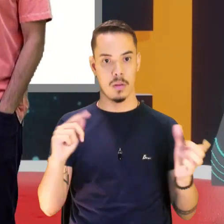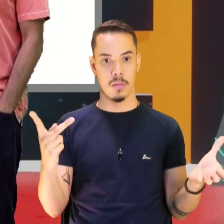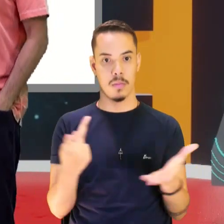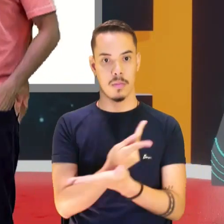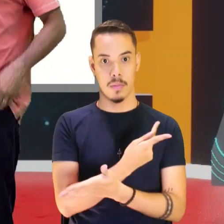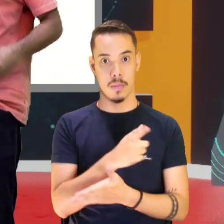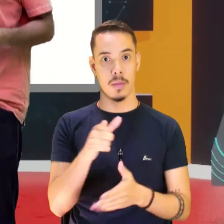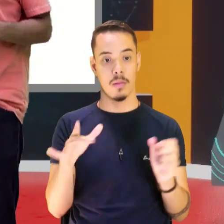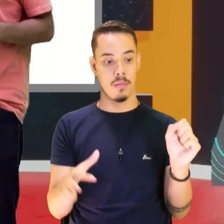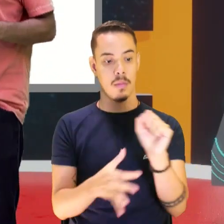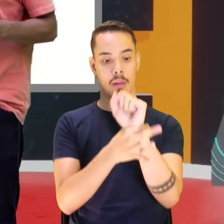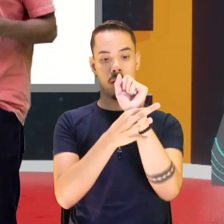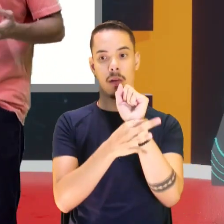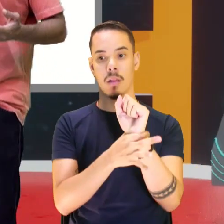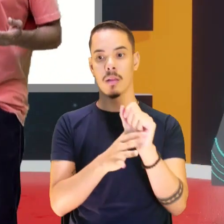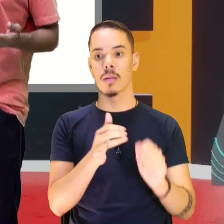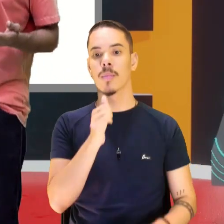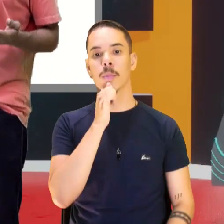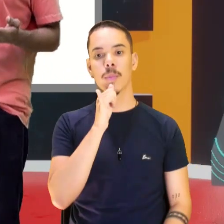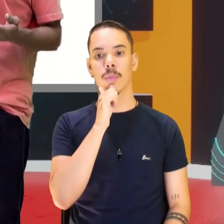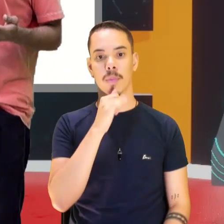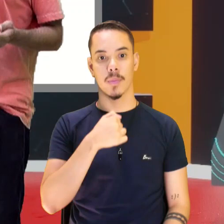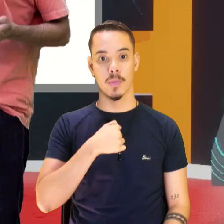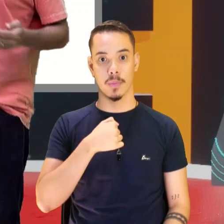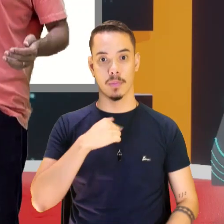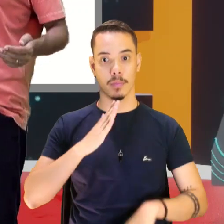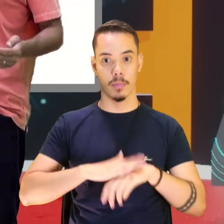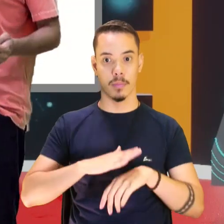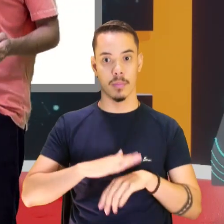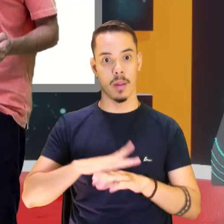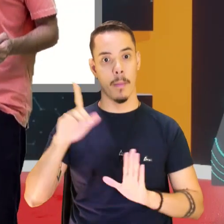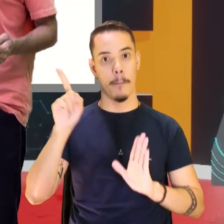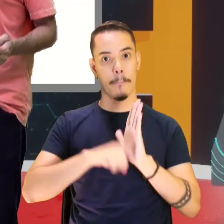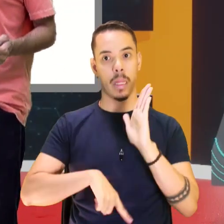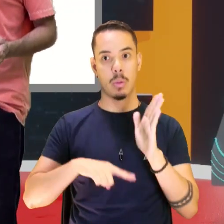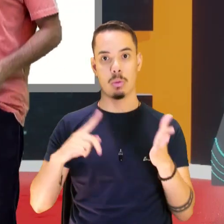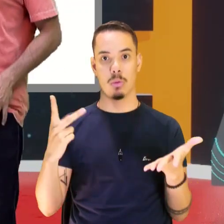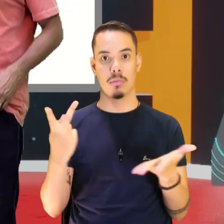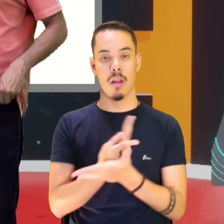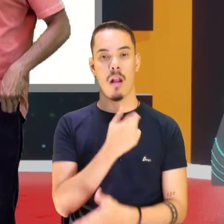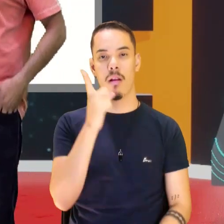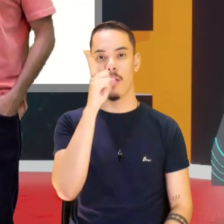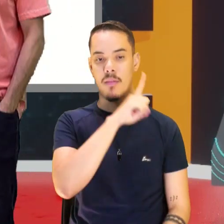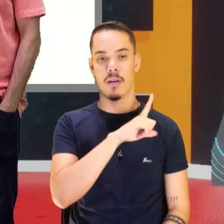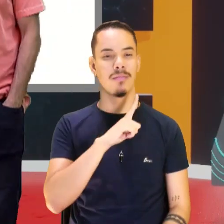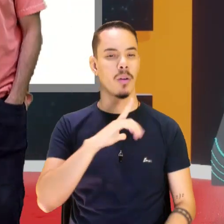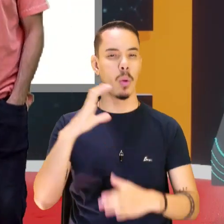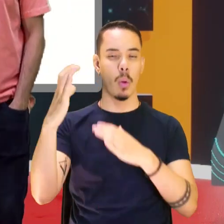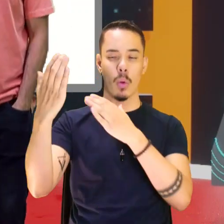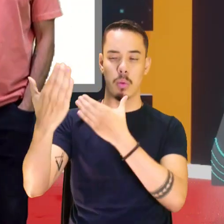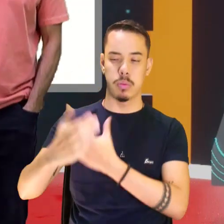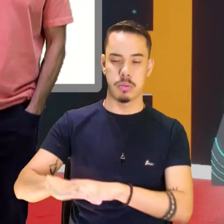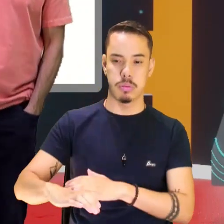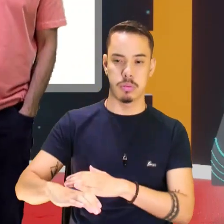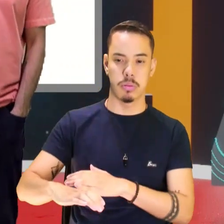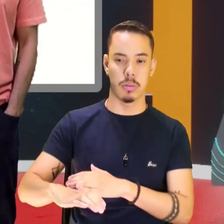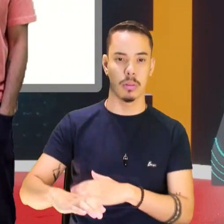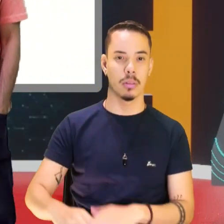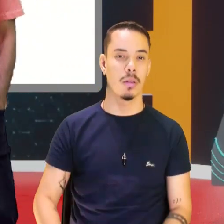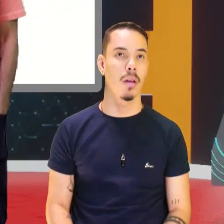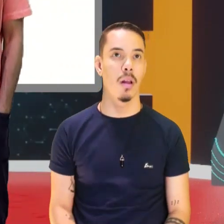E isso garante que eu, pelo menos, tenha menos chances de erro. E cai muito em concurso, Ixi, gente. não vou nem